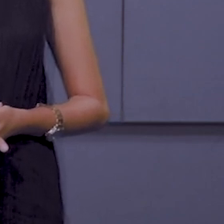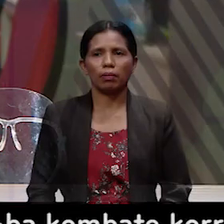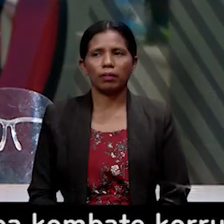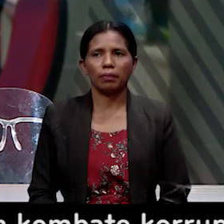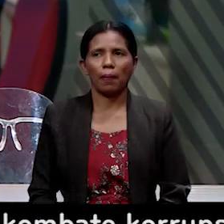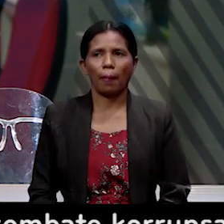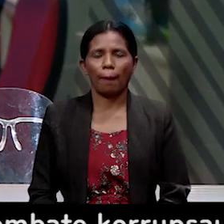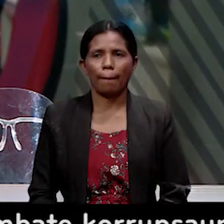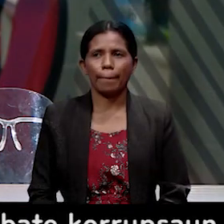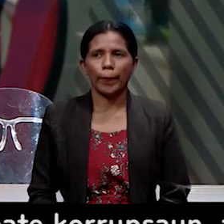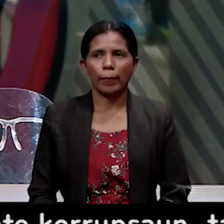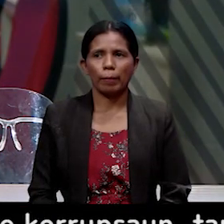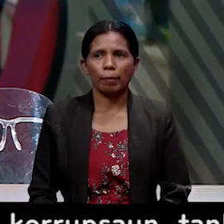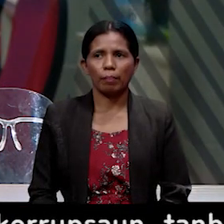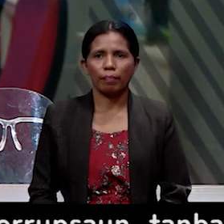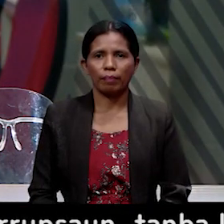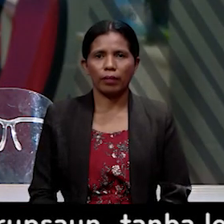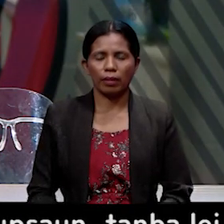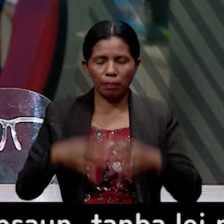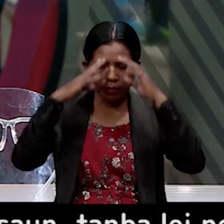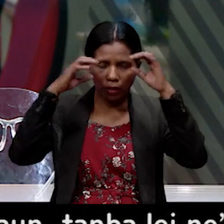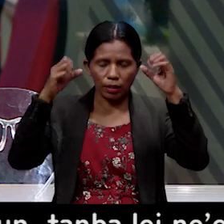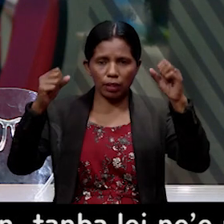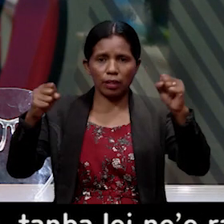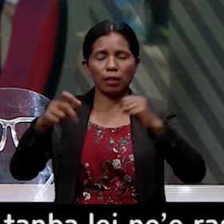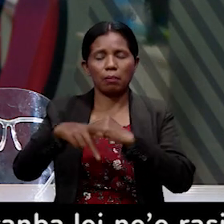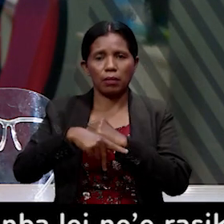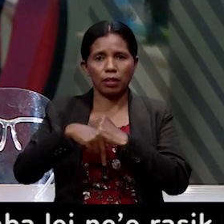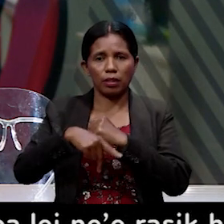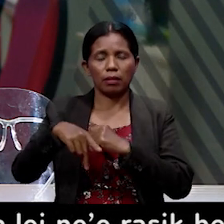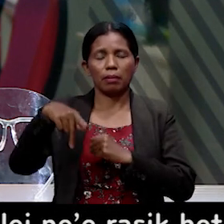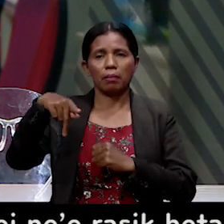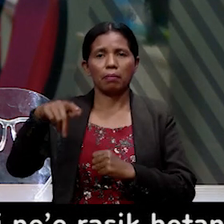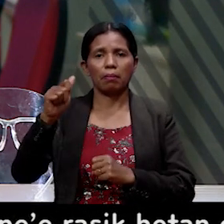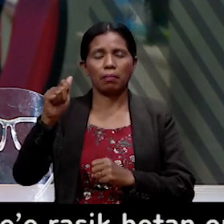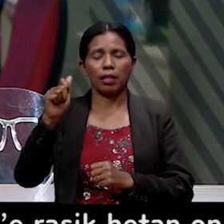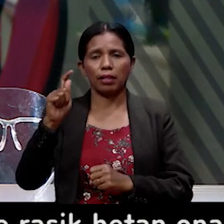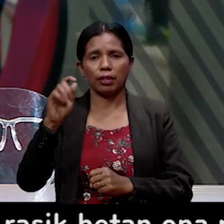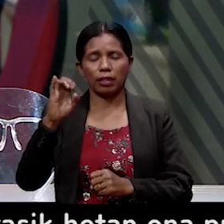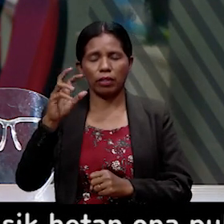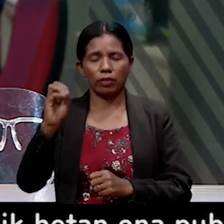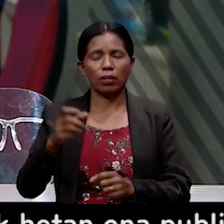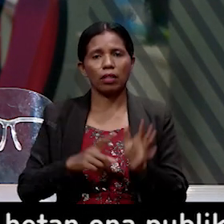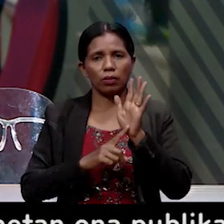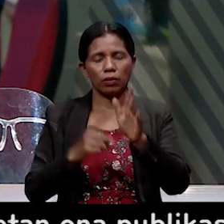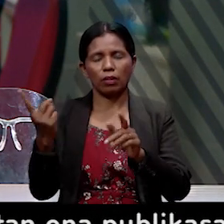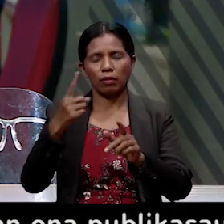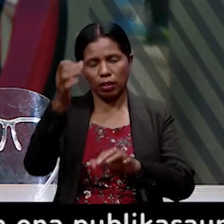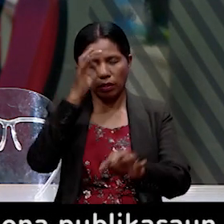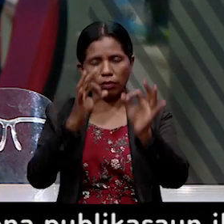Obrigada. Presidente Patifor Russo Militante satura na fatem fiar ba estrutura nacional.